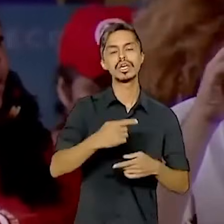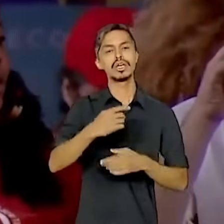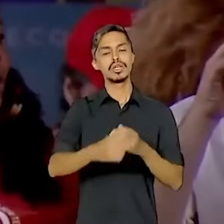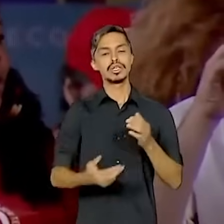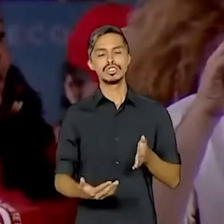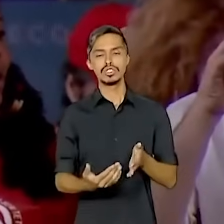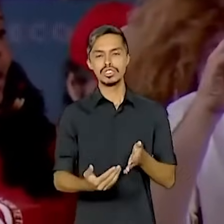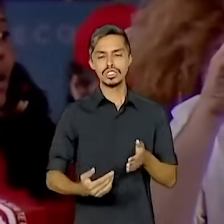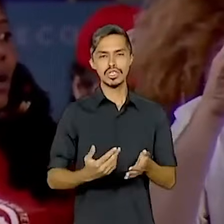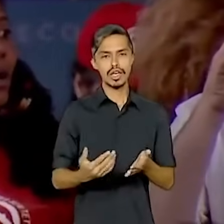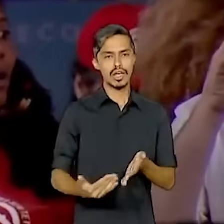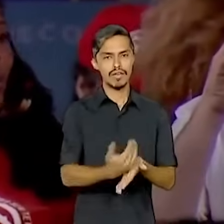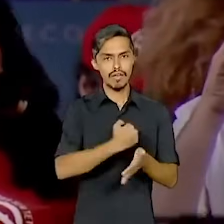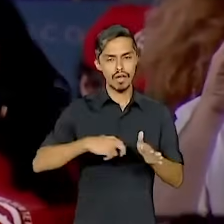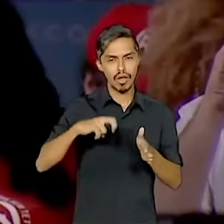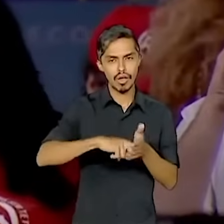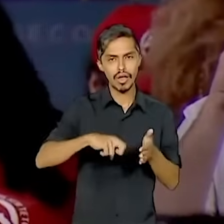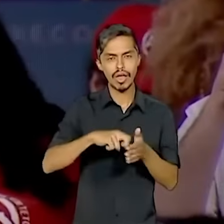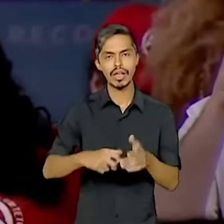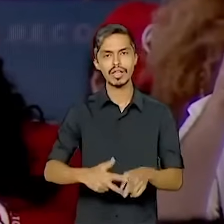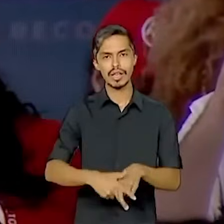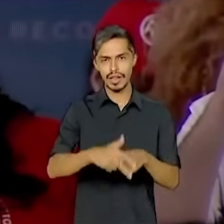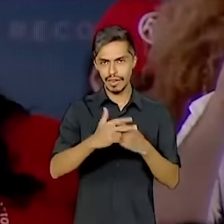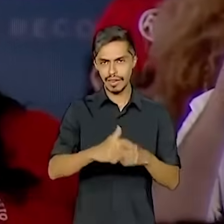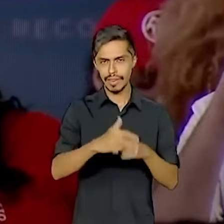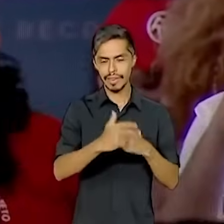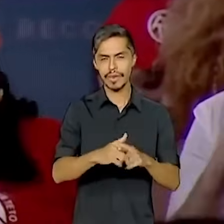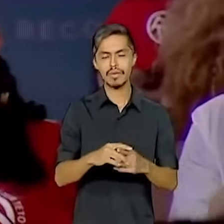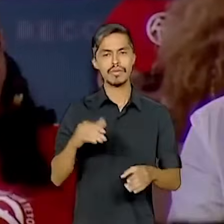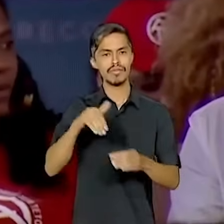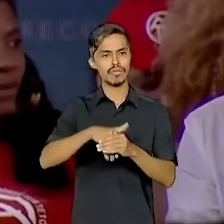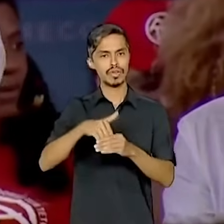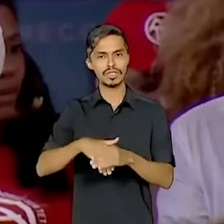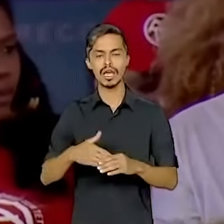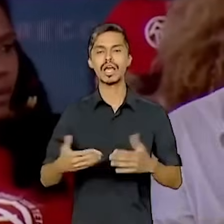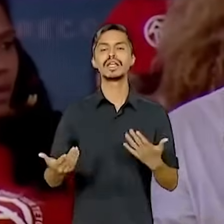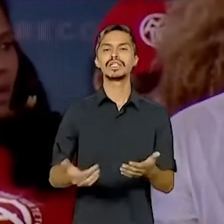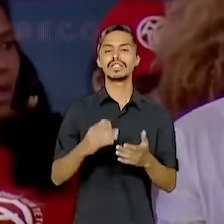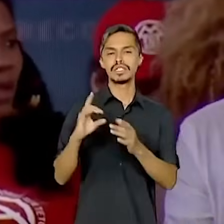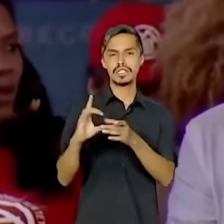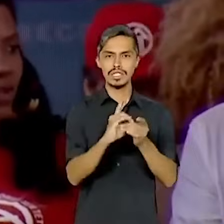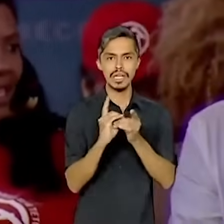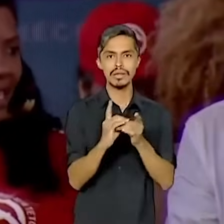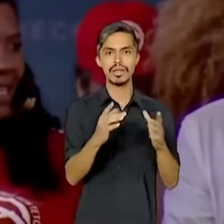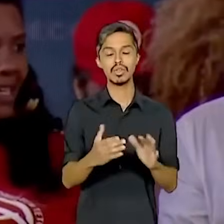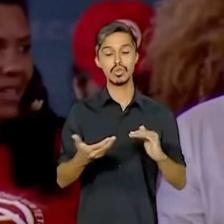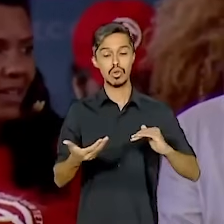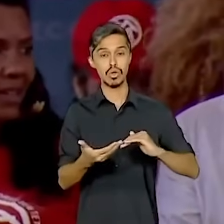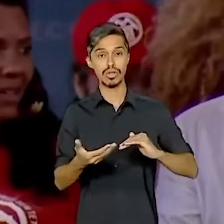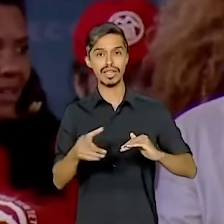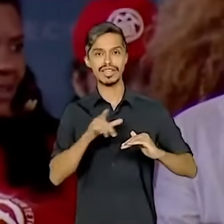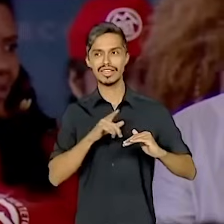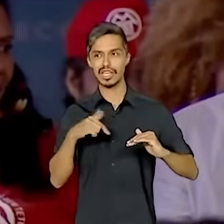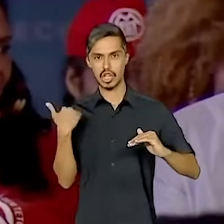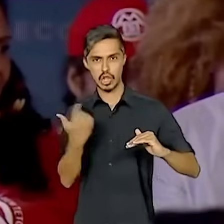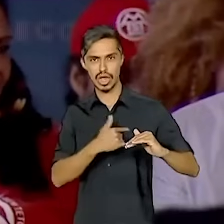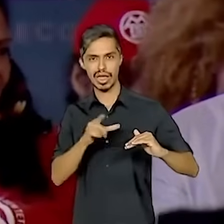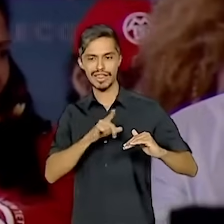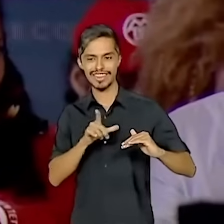tributária, numa votação democrática, num Congresso em que a gente tem